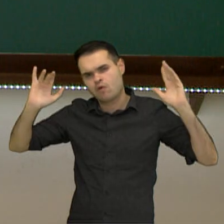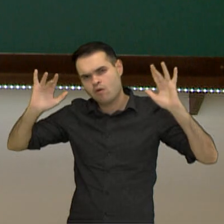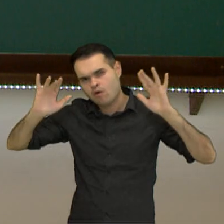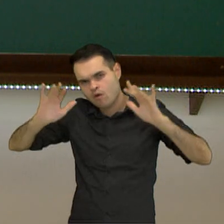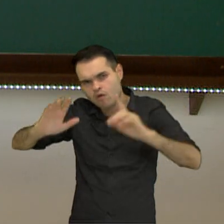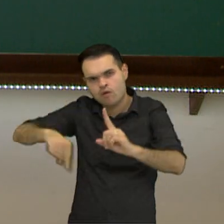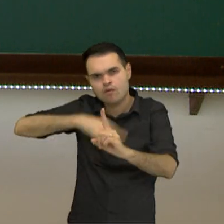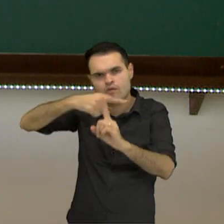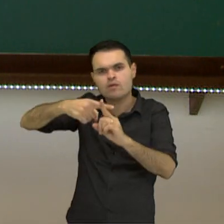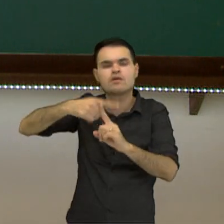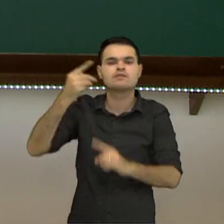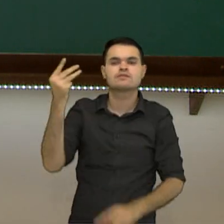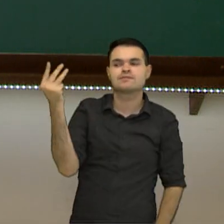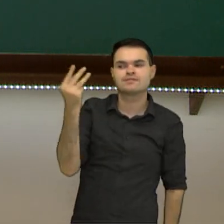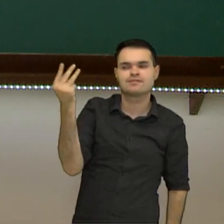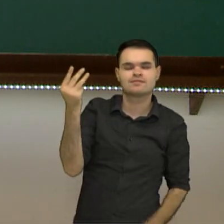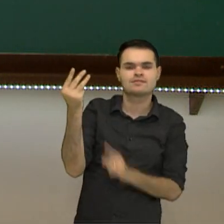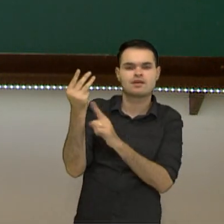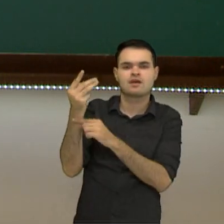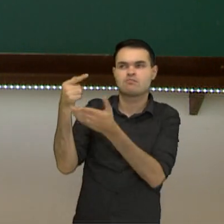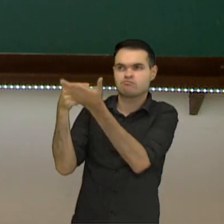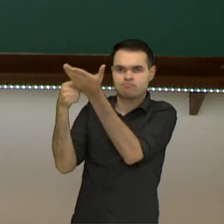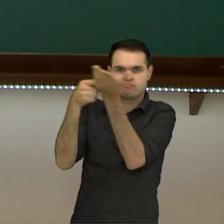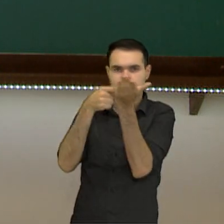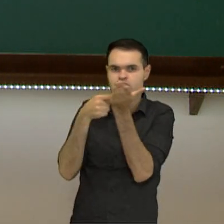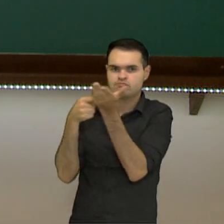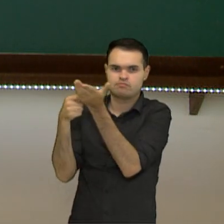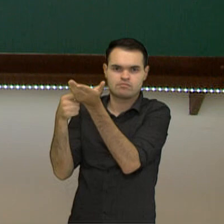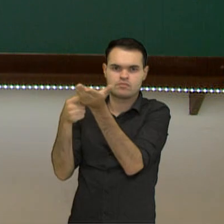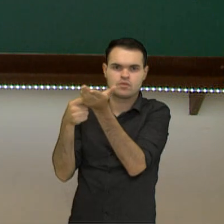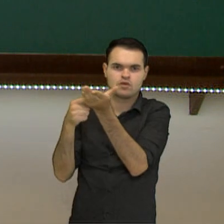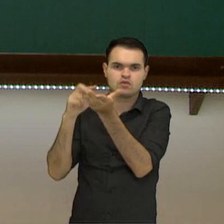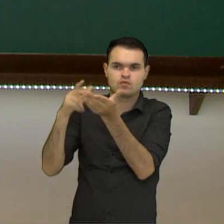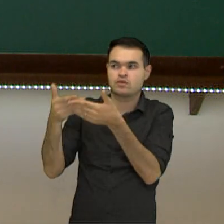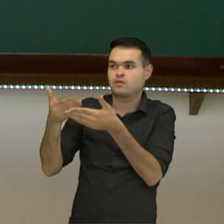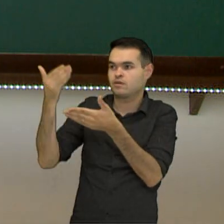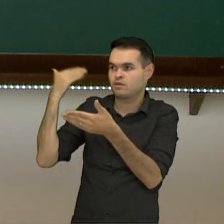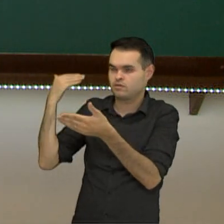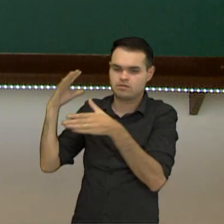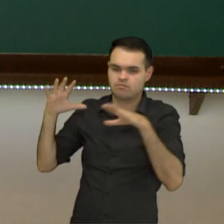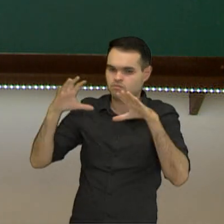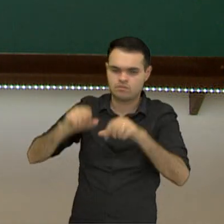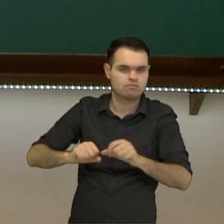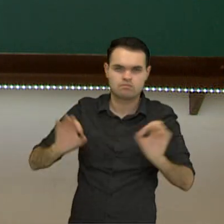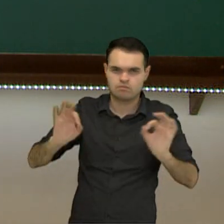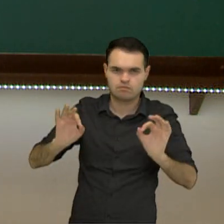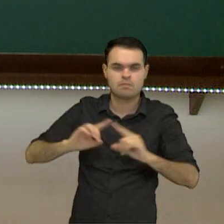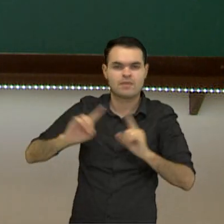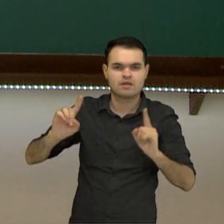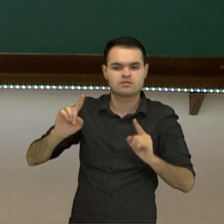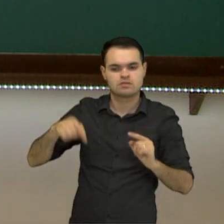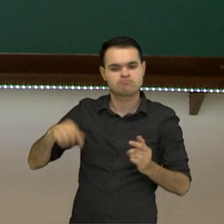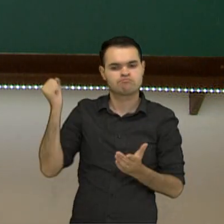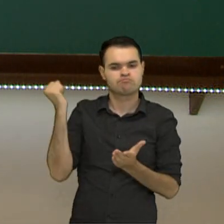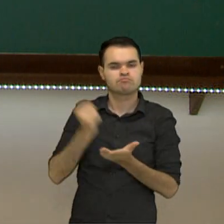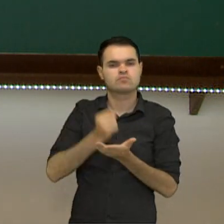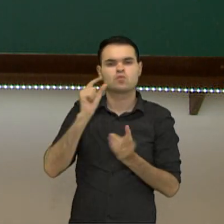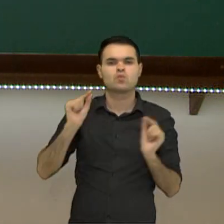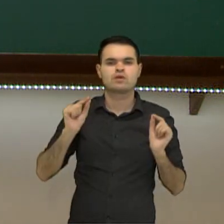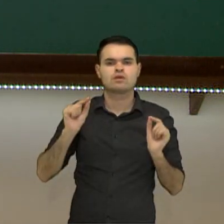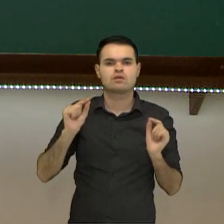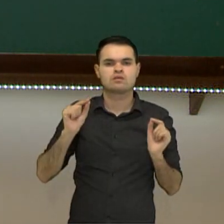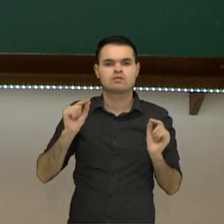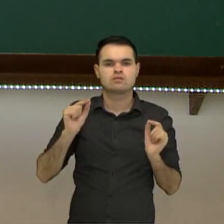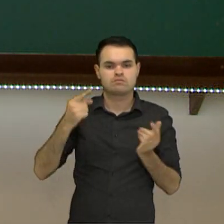cruzada, eles estabelecem um acordo, não há uma reconquista como houve na primeira cruzada, e eles então estabelecem um acordo